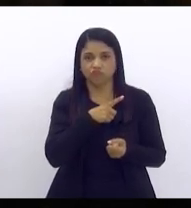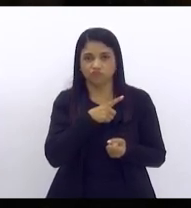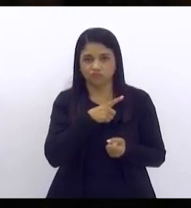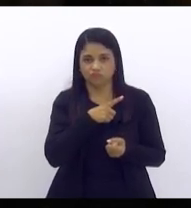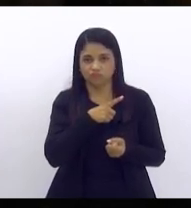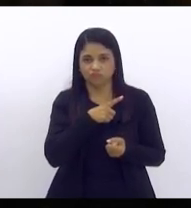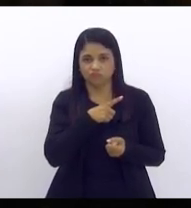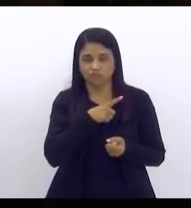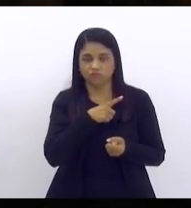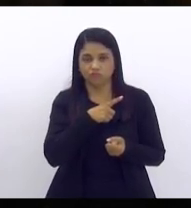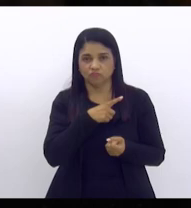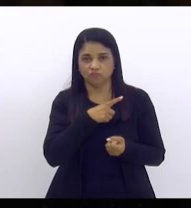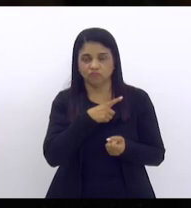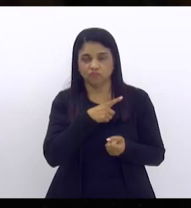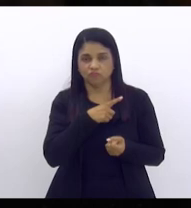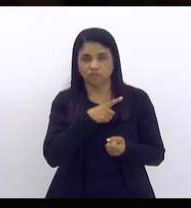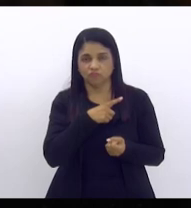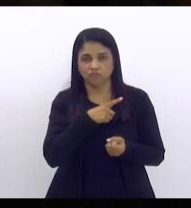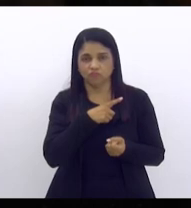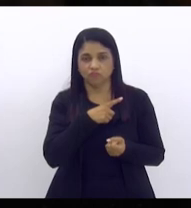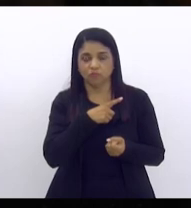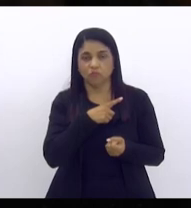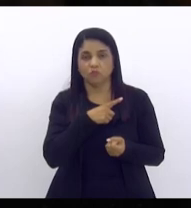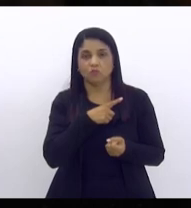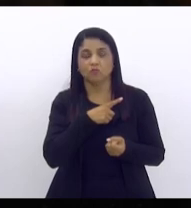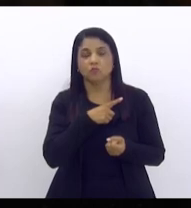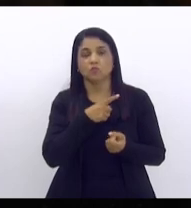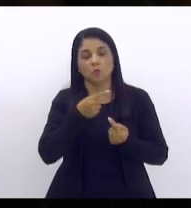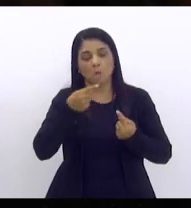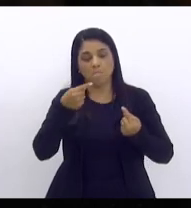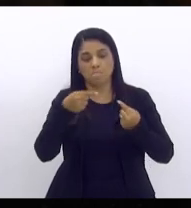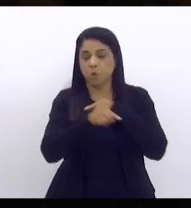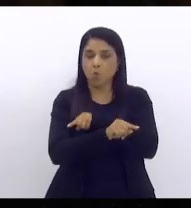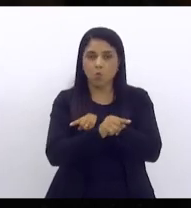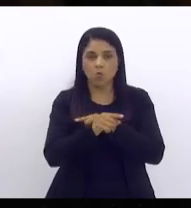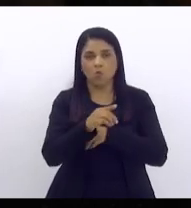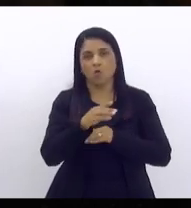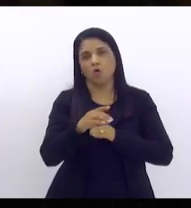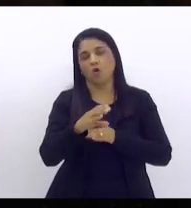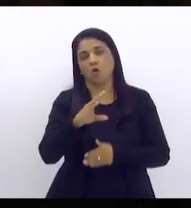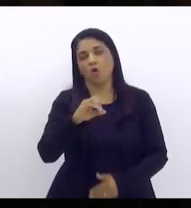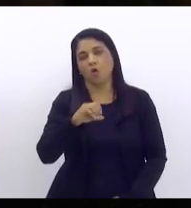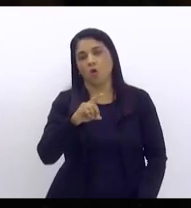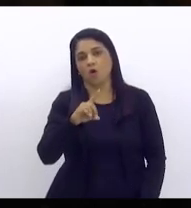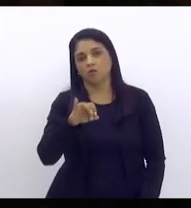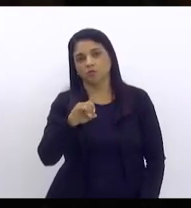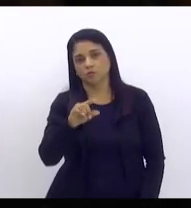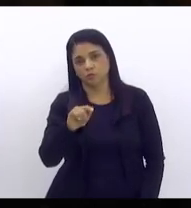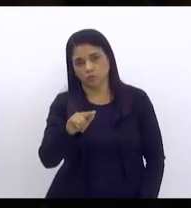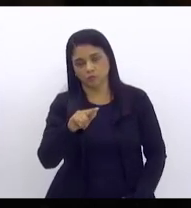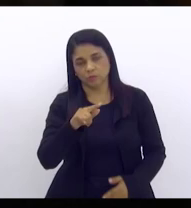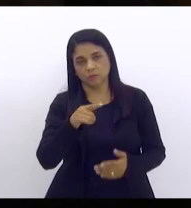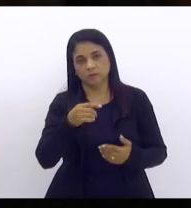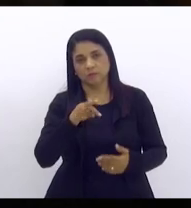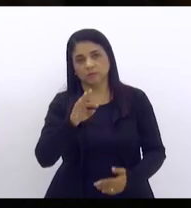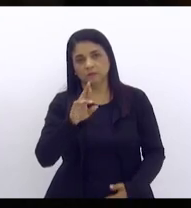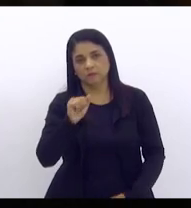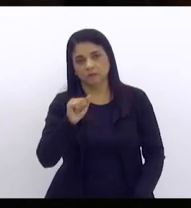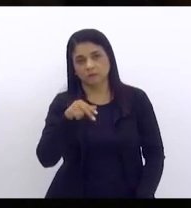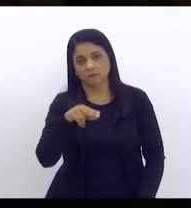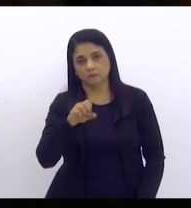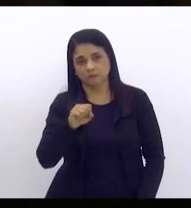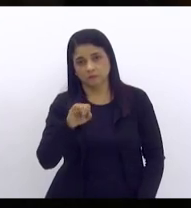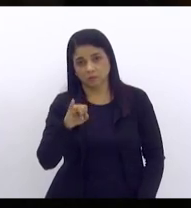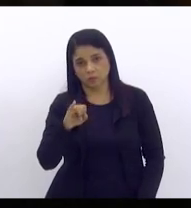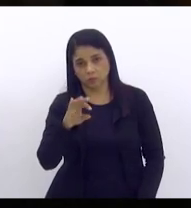que tiver descumprindo o Código de Trânsito, em convênio com